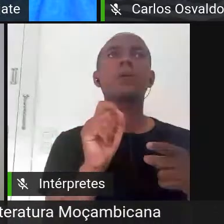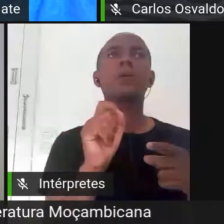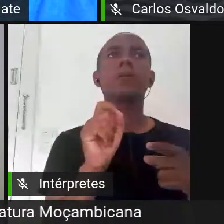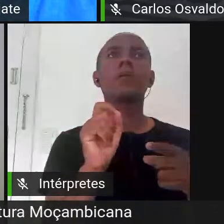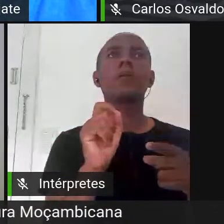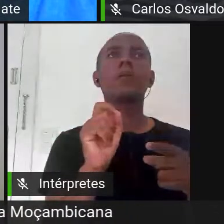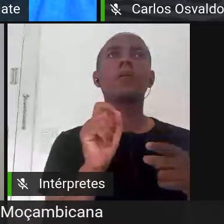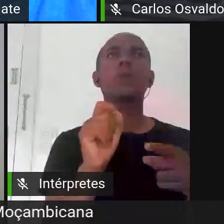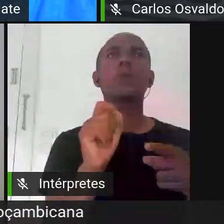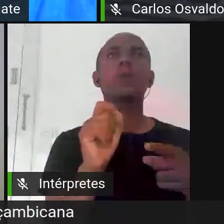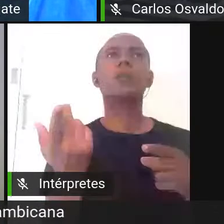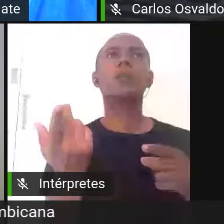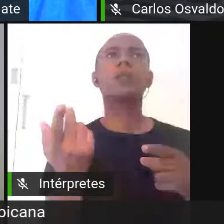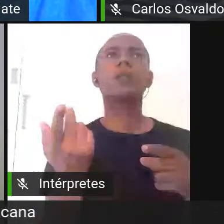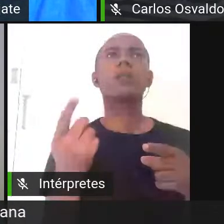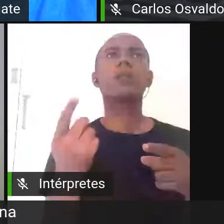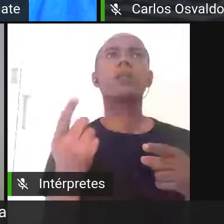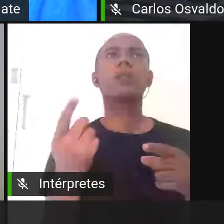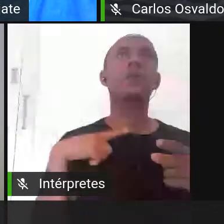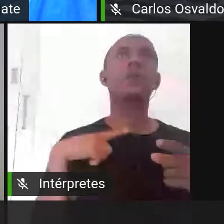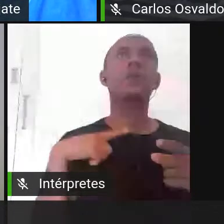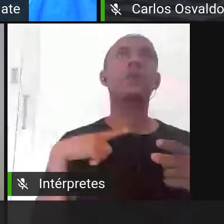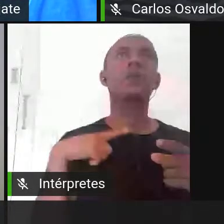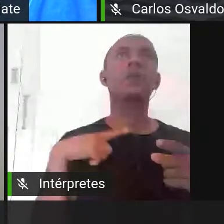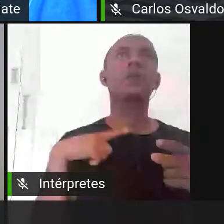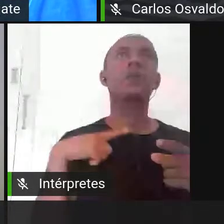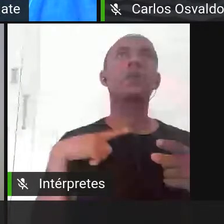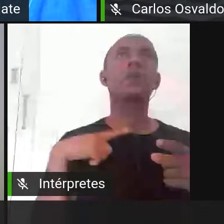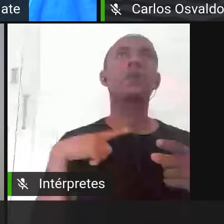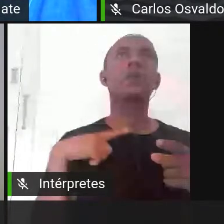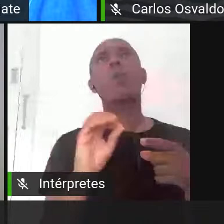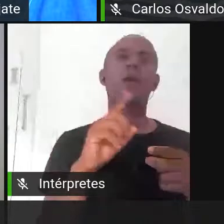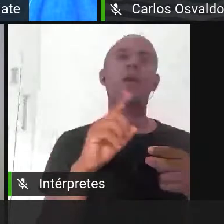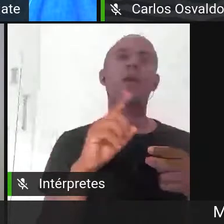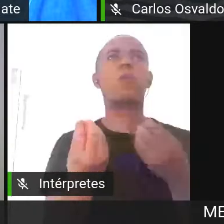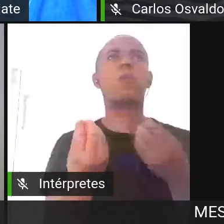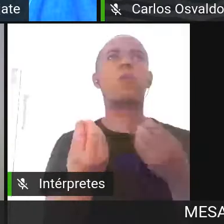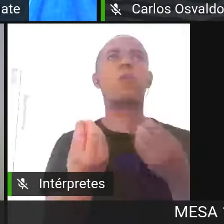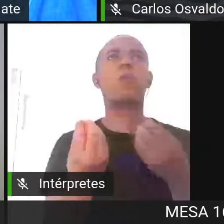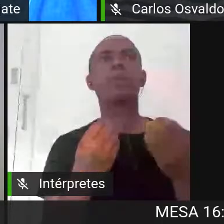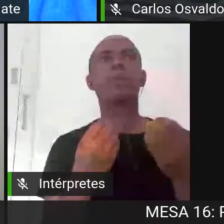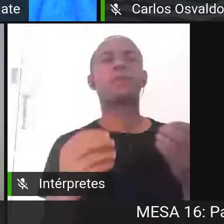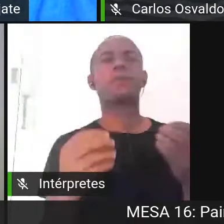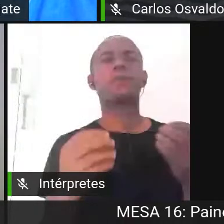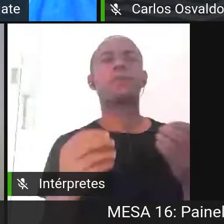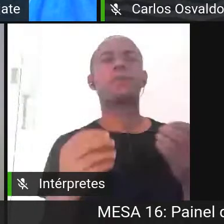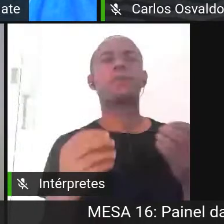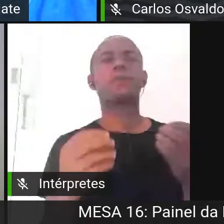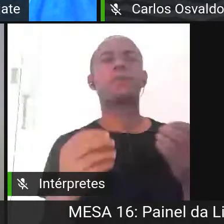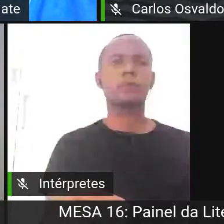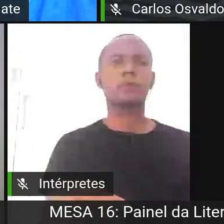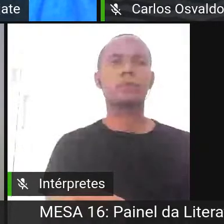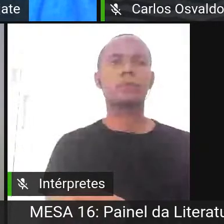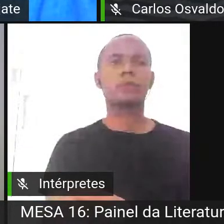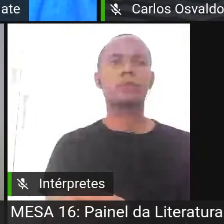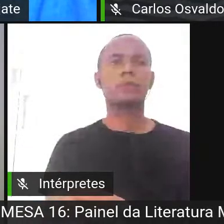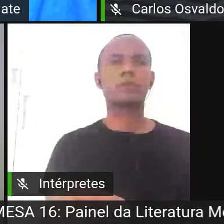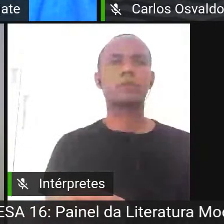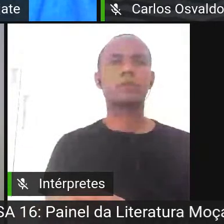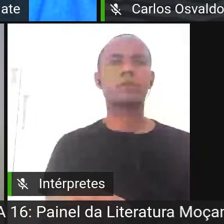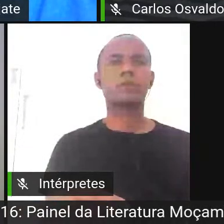escritores refletiram desde logo essa tensão, creio eu, até como uma